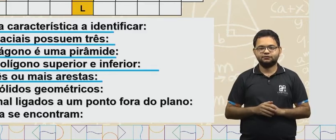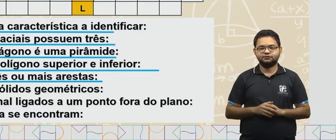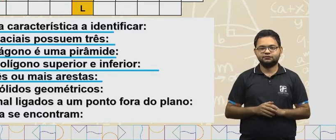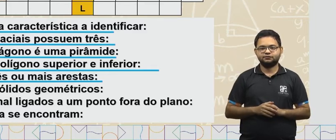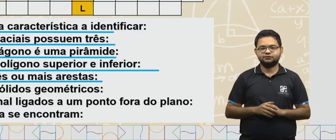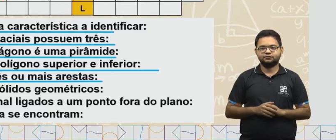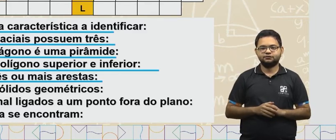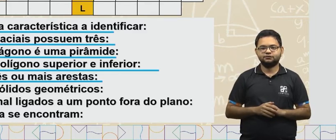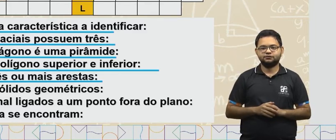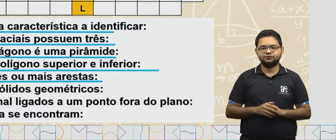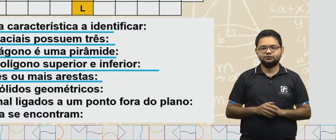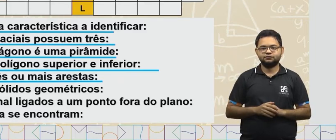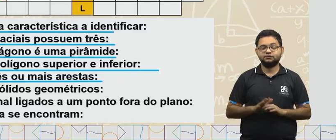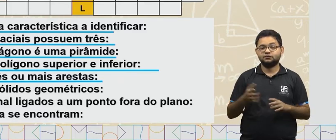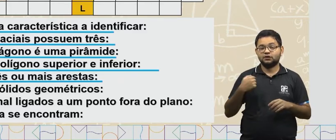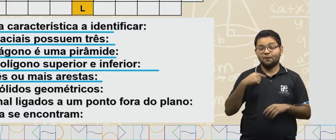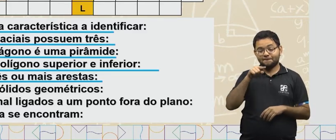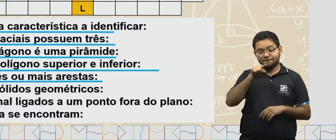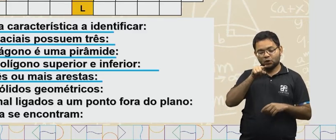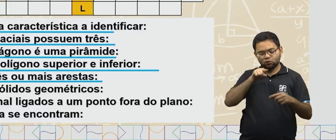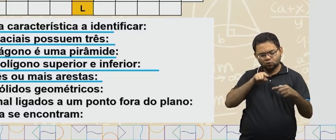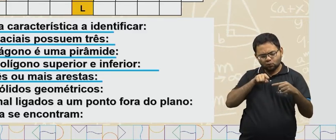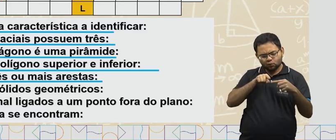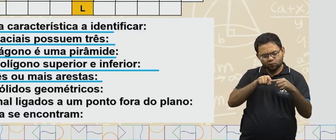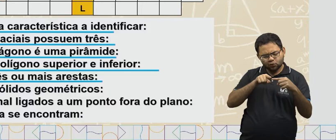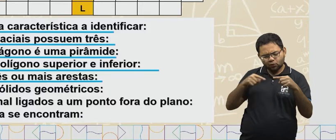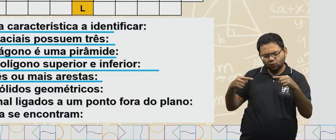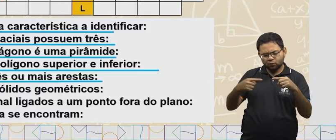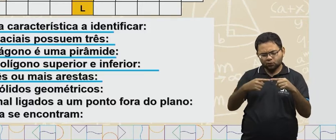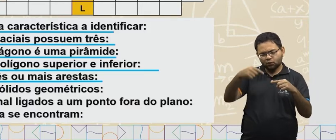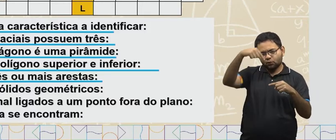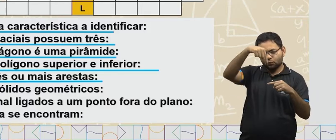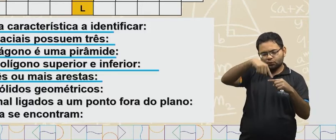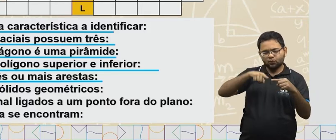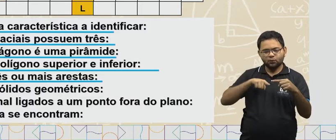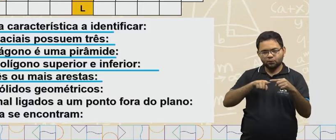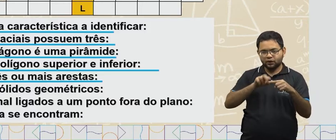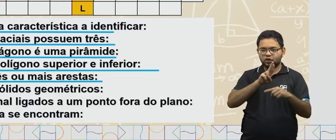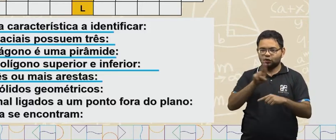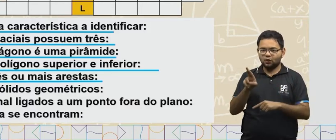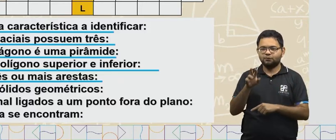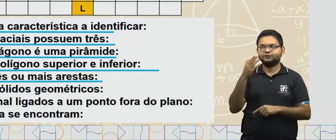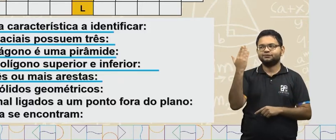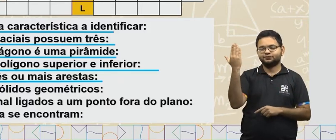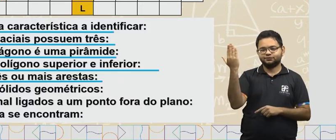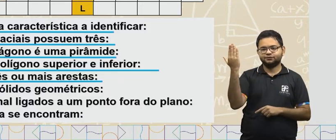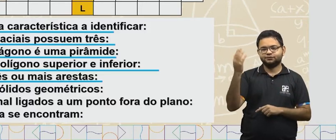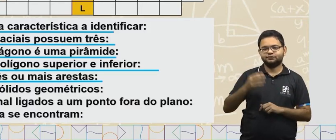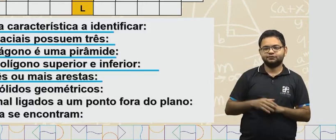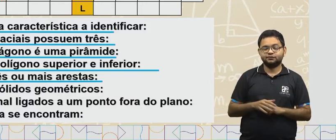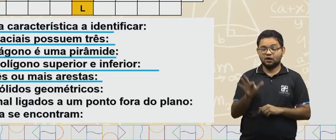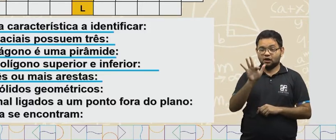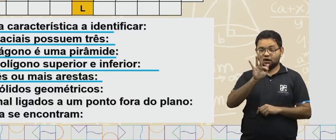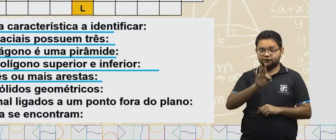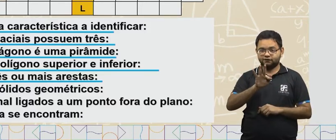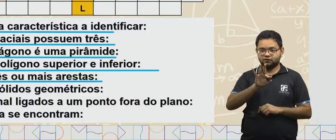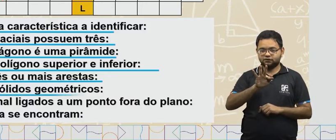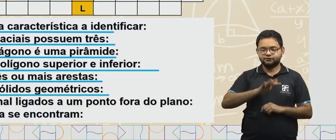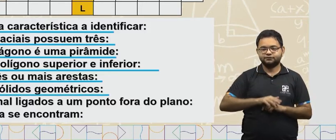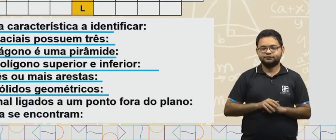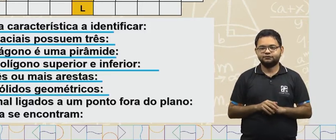vértices. O ponto resultante entre 3 ou mais arestas é chamado de vértice. Letra